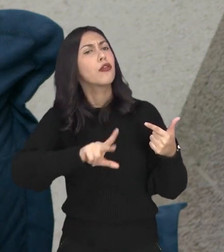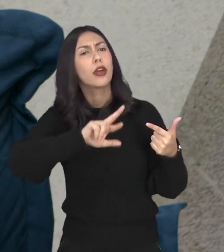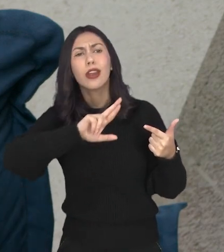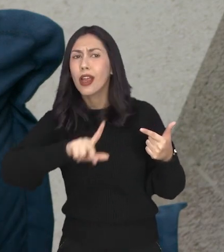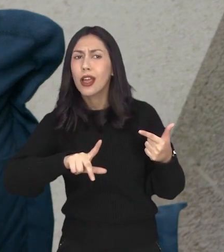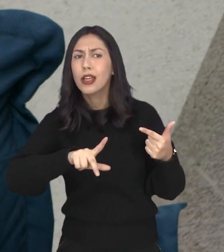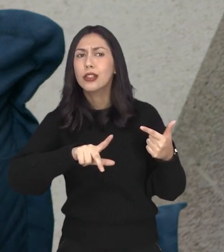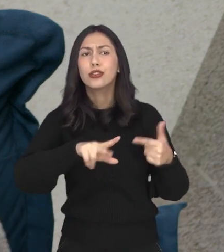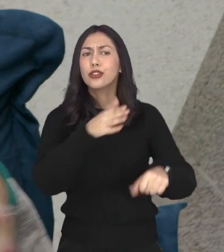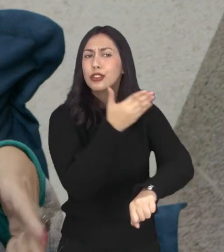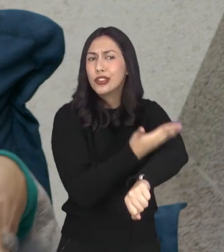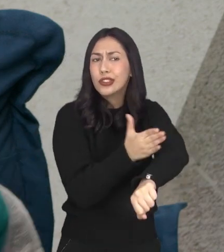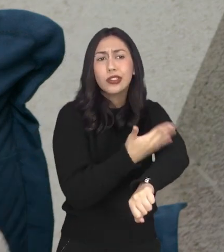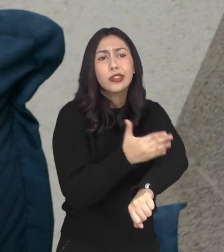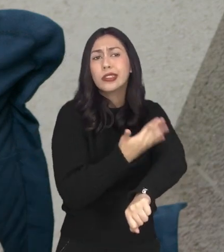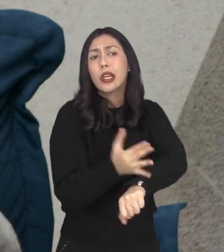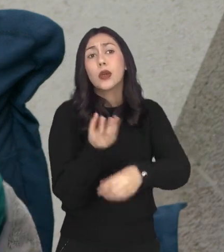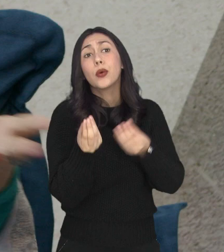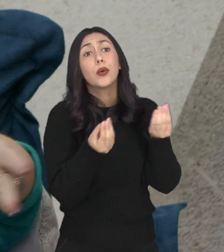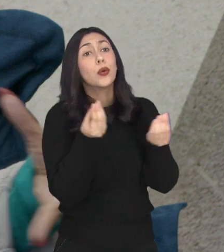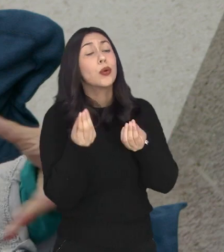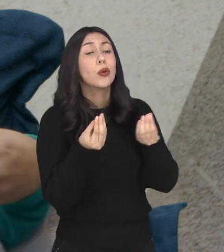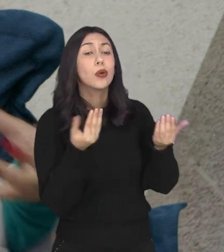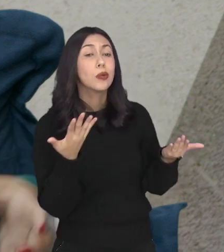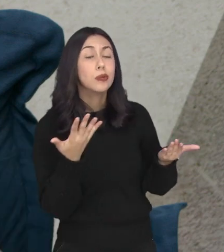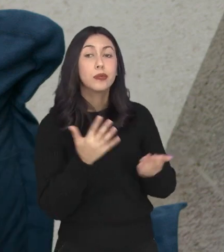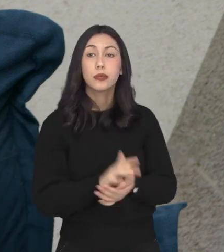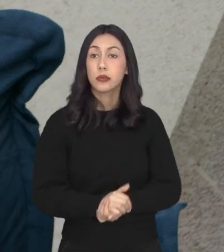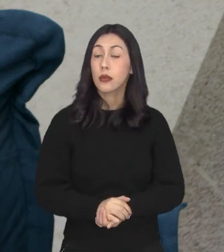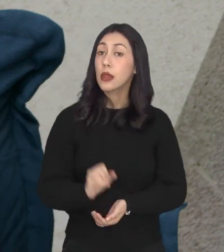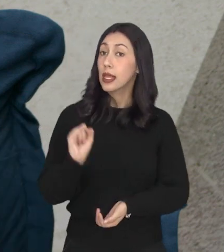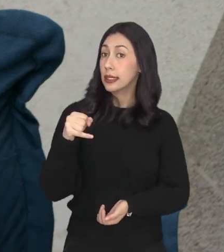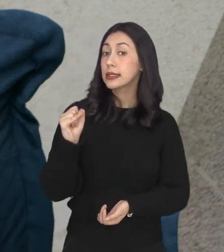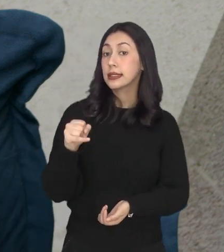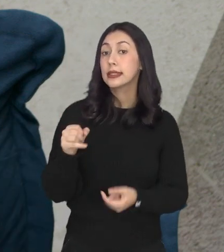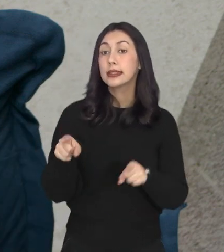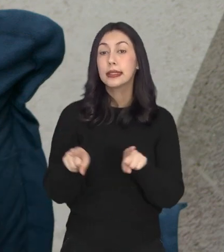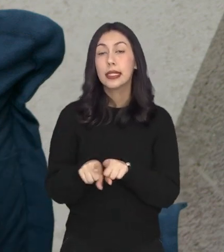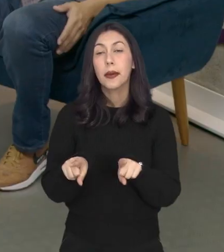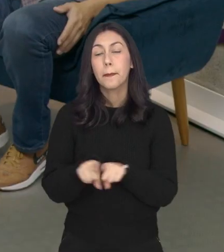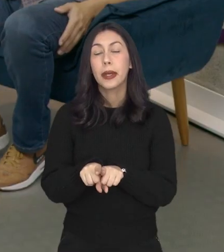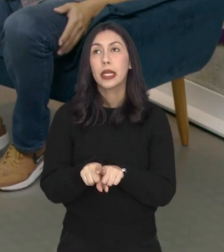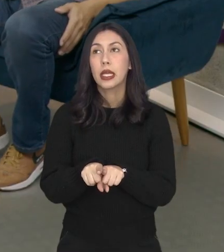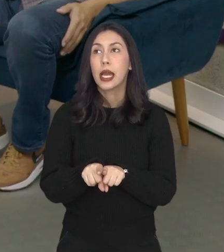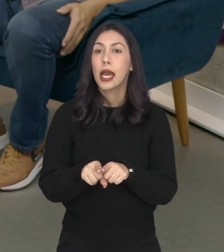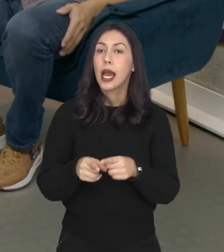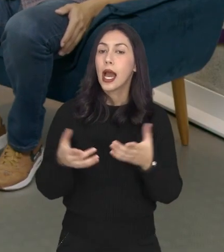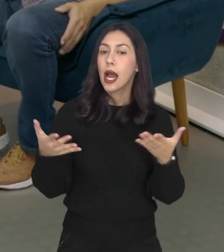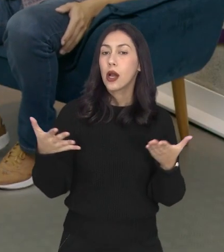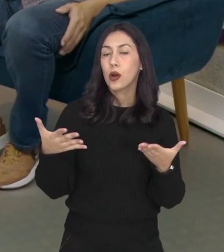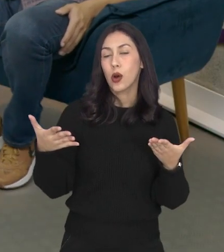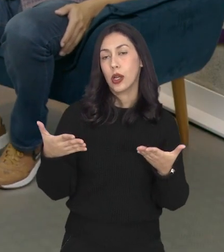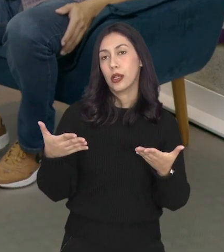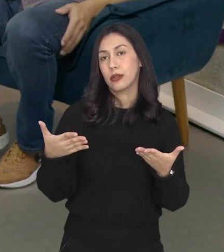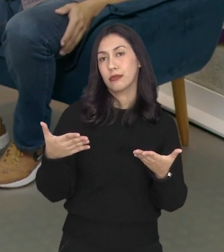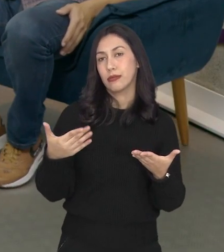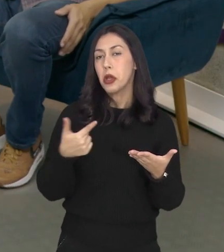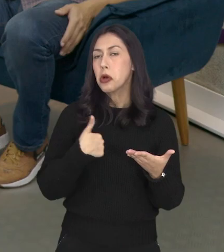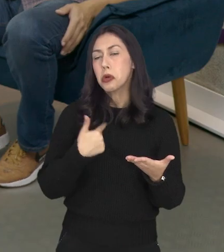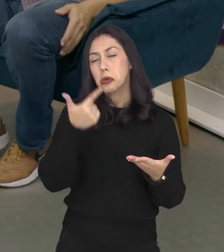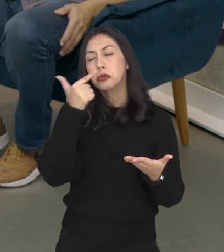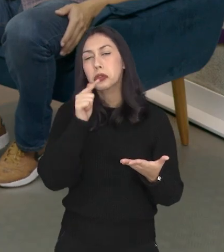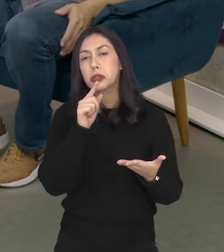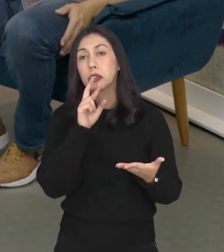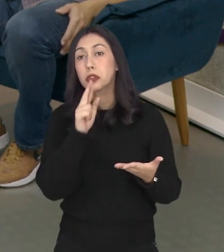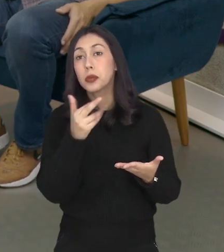diferentes de abordagem, de treinamento? Como que é isso? Na verdade, é em cima da minha área. Agora acho que fica mais para mim